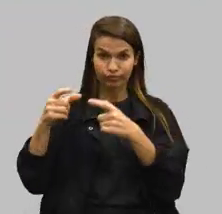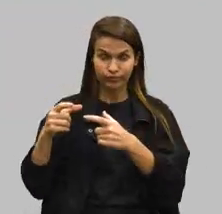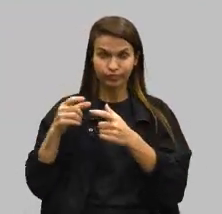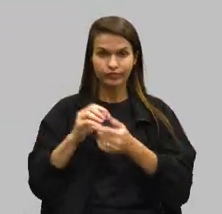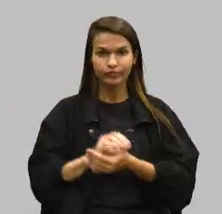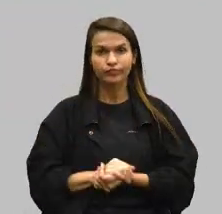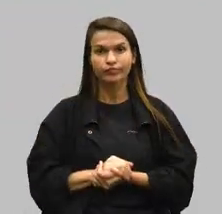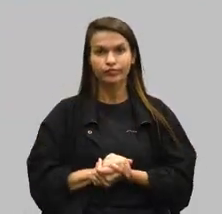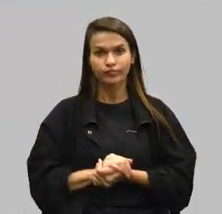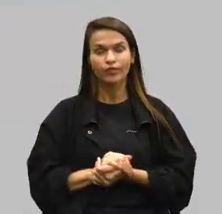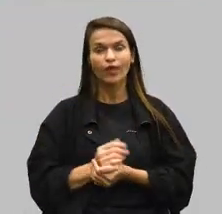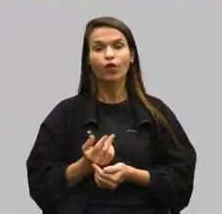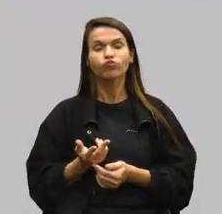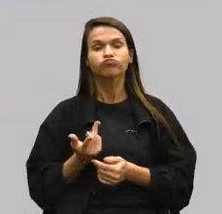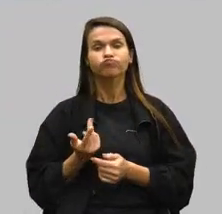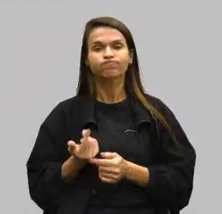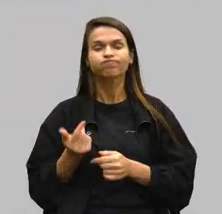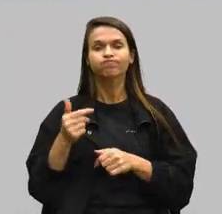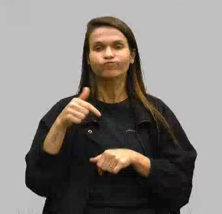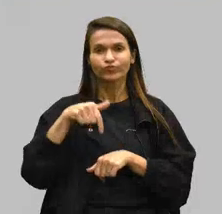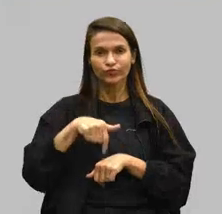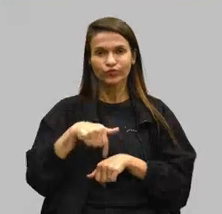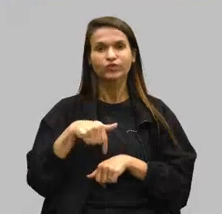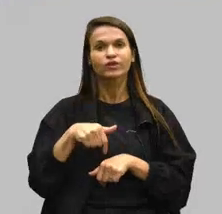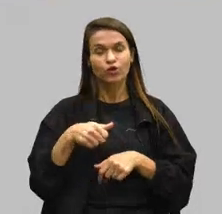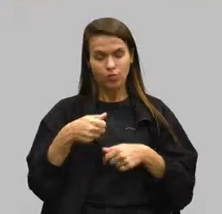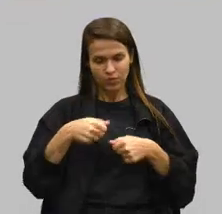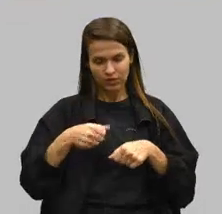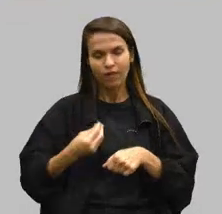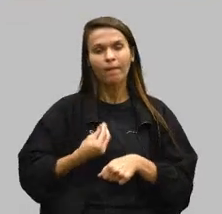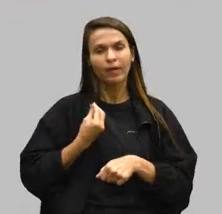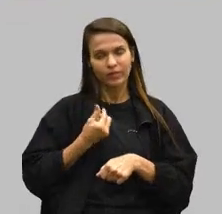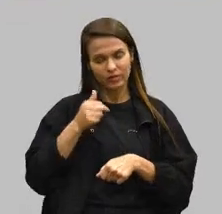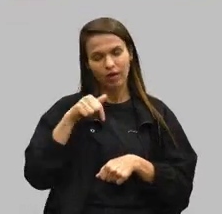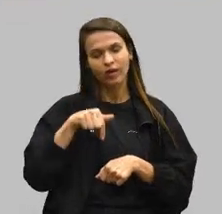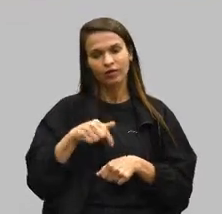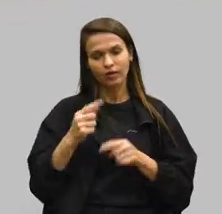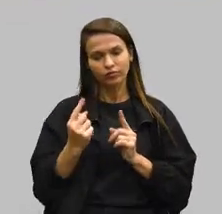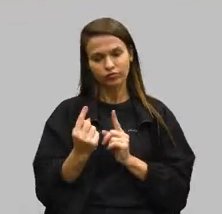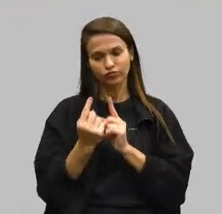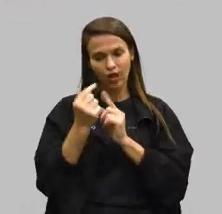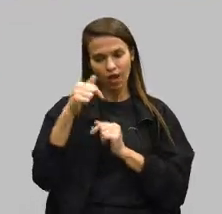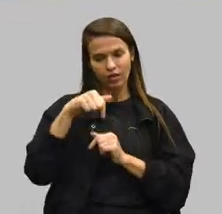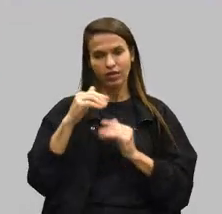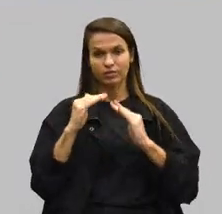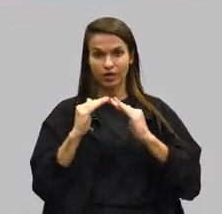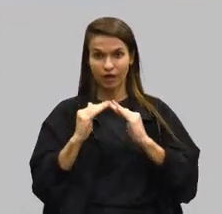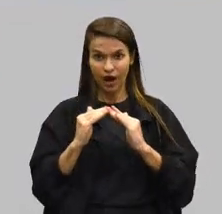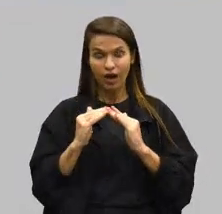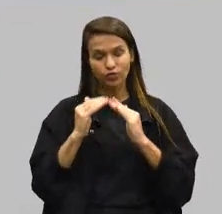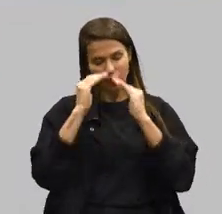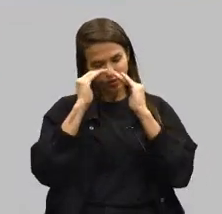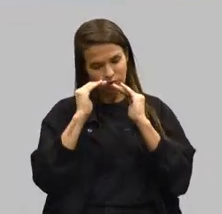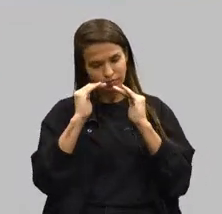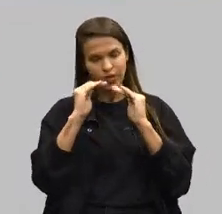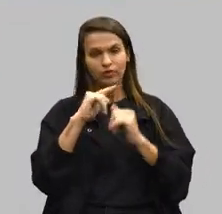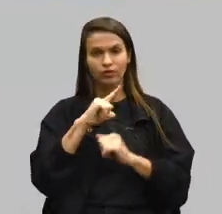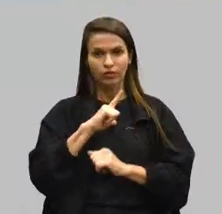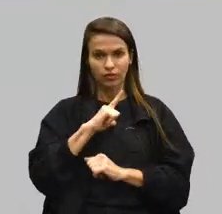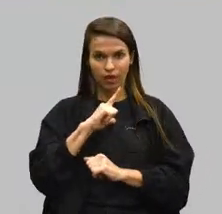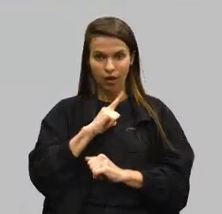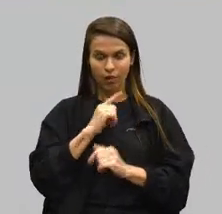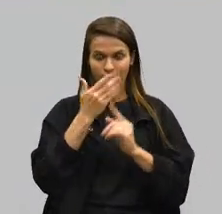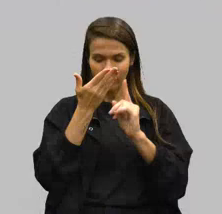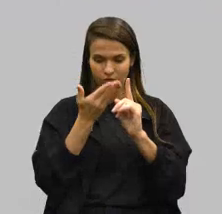vim óbvio né não podia deixar de estar aqui na sua presença nessa casa eh o respeito que eu tenho por